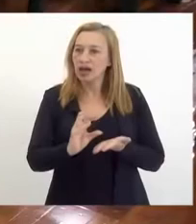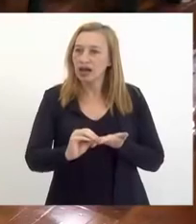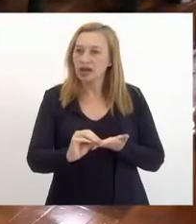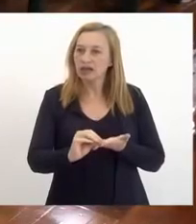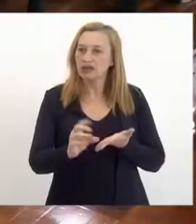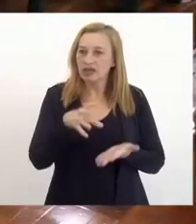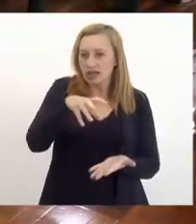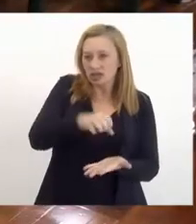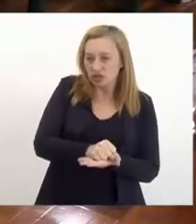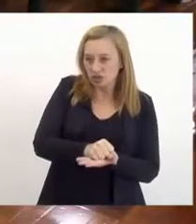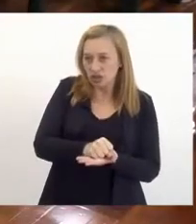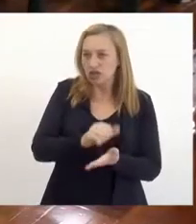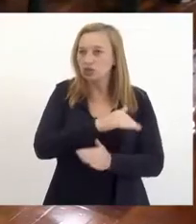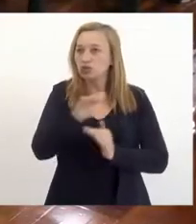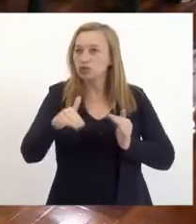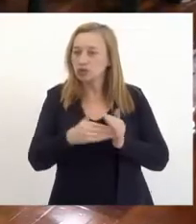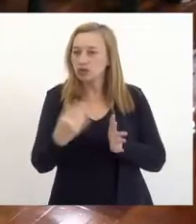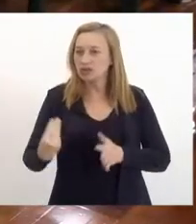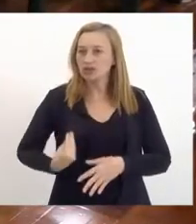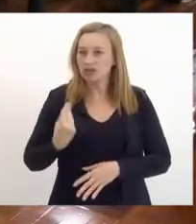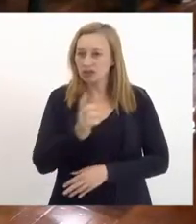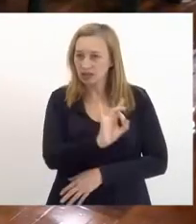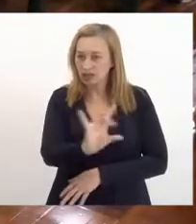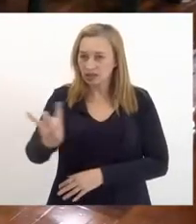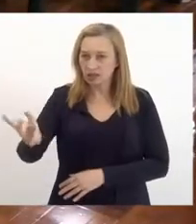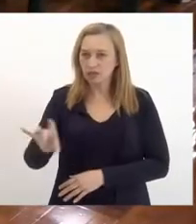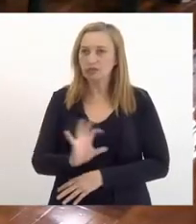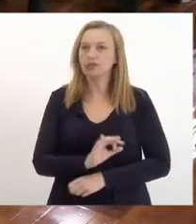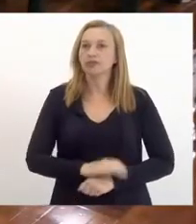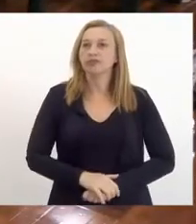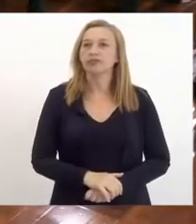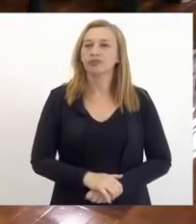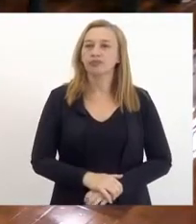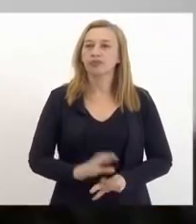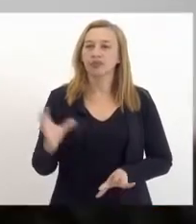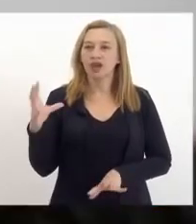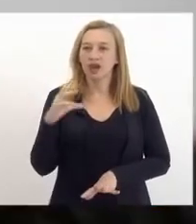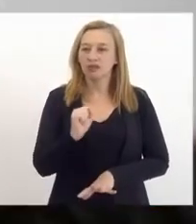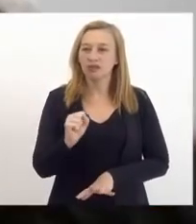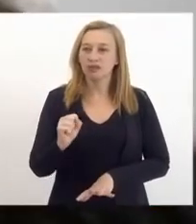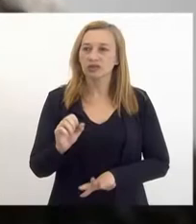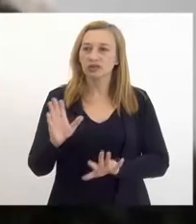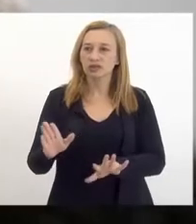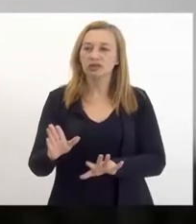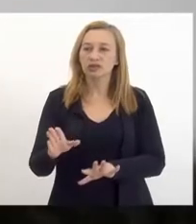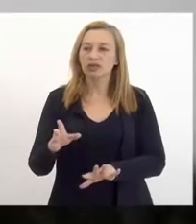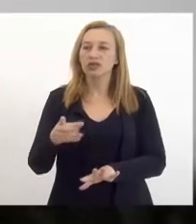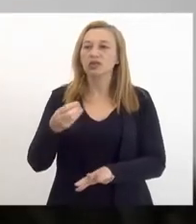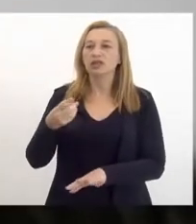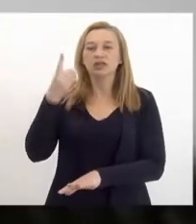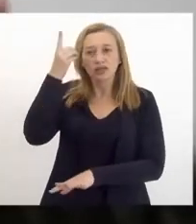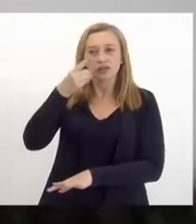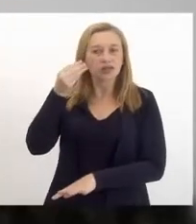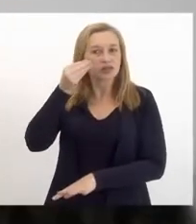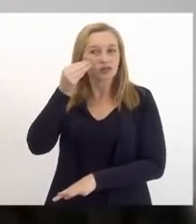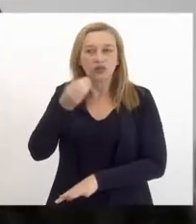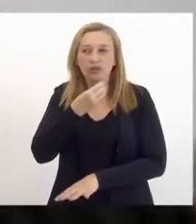fiquem registradas todas as presenças. Rapidamente, bom dia, eu vou fazer. Deputada Mônica, por favor, seja